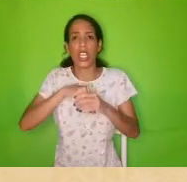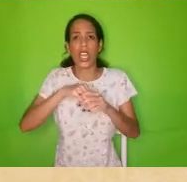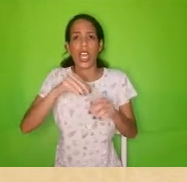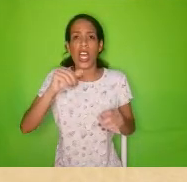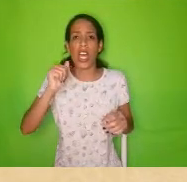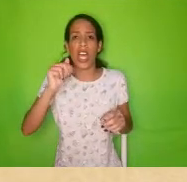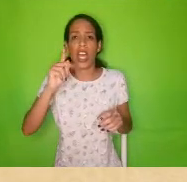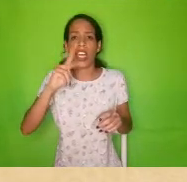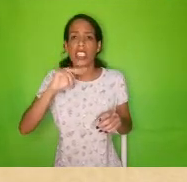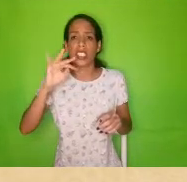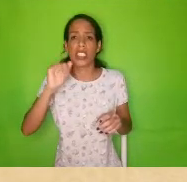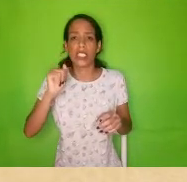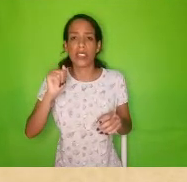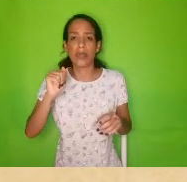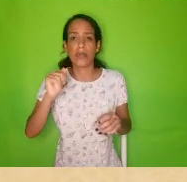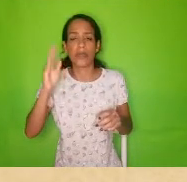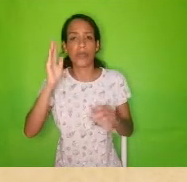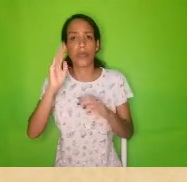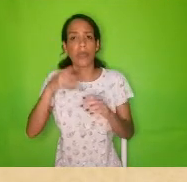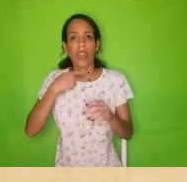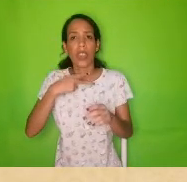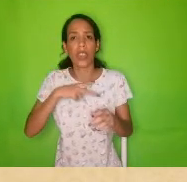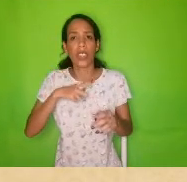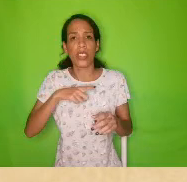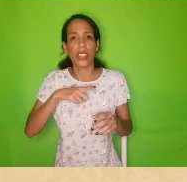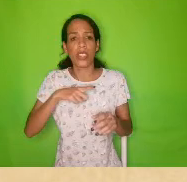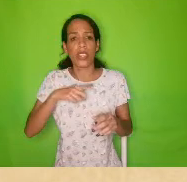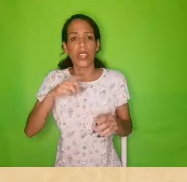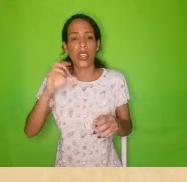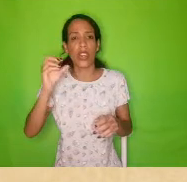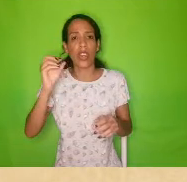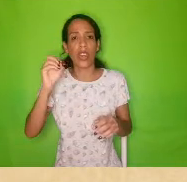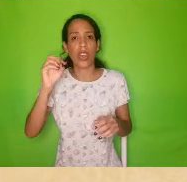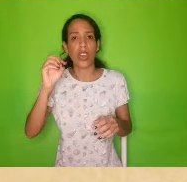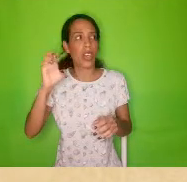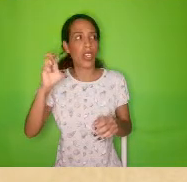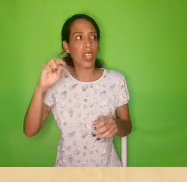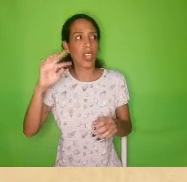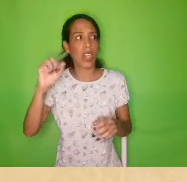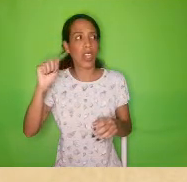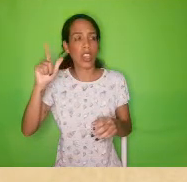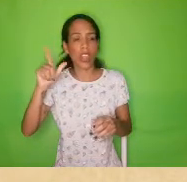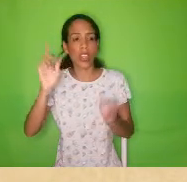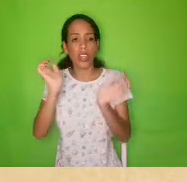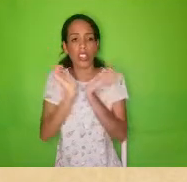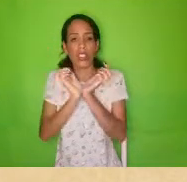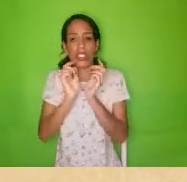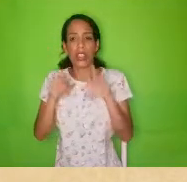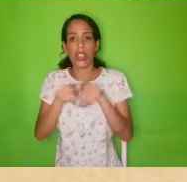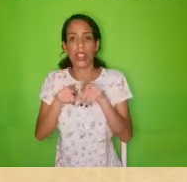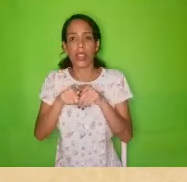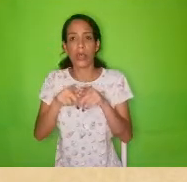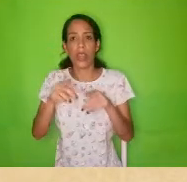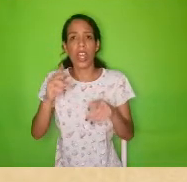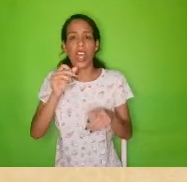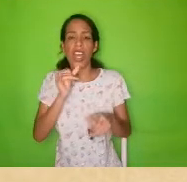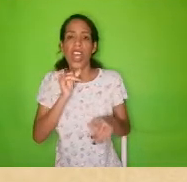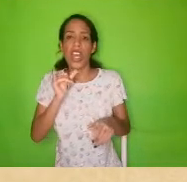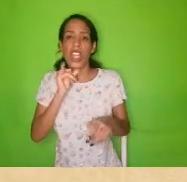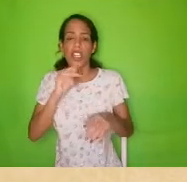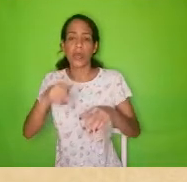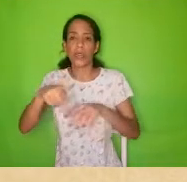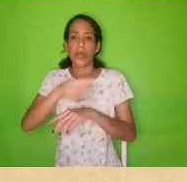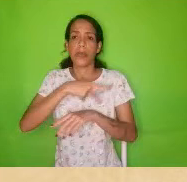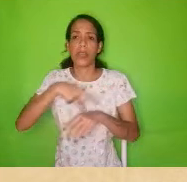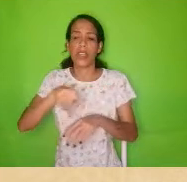fala assim, pô, África Central, Oriental, Ocidental, aí alguém fala assim, dá um exemplo de país, eu vou dar, mas é um perigo. Qual é